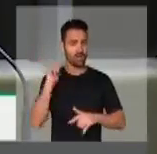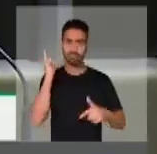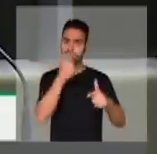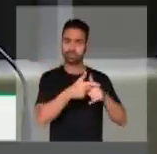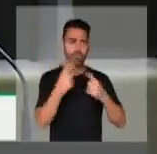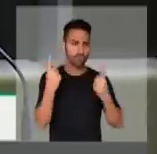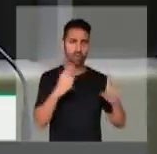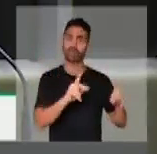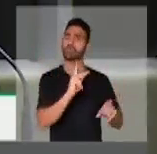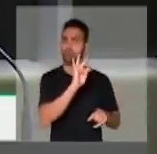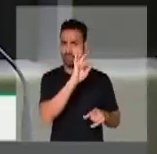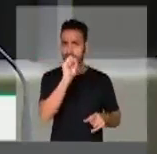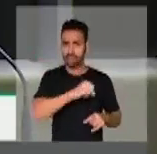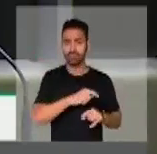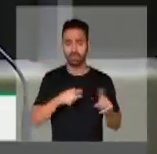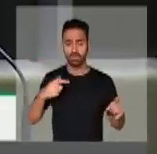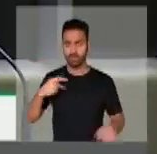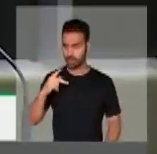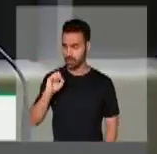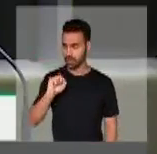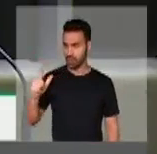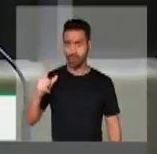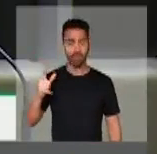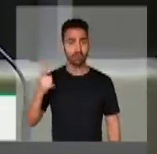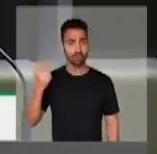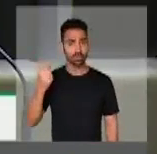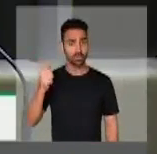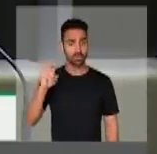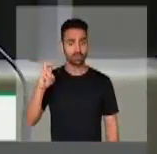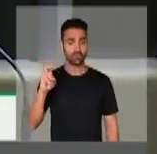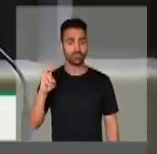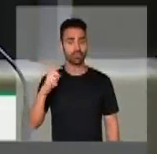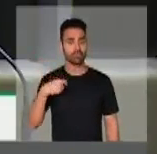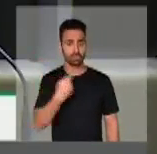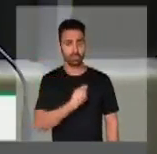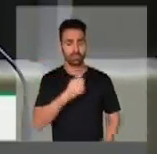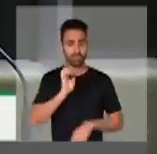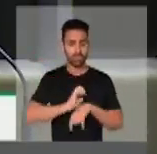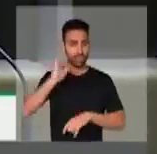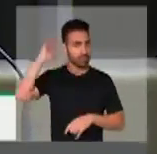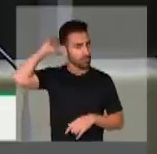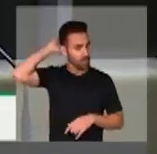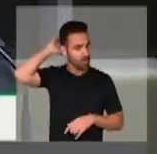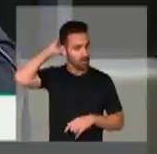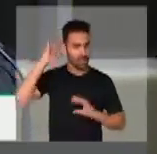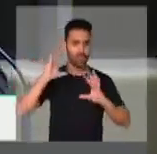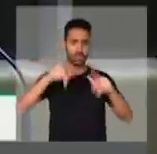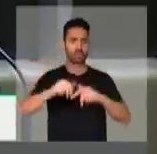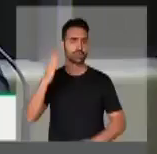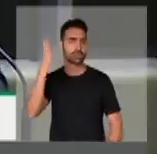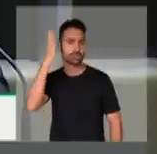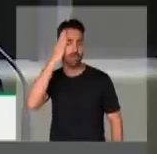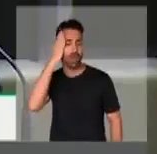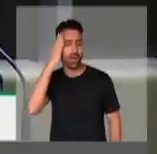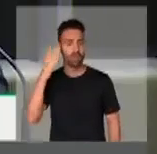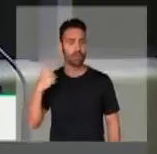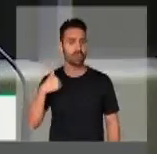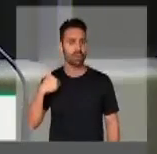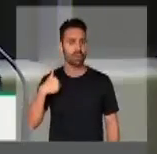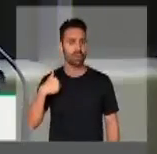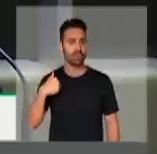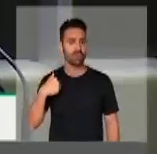governo do PT, e sou do PSOL desde 2005, sou do Pará, todos sabem o quanto